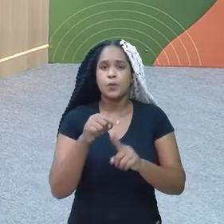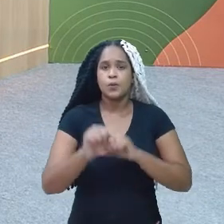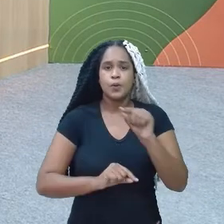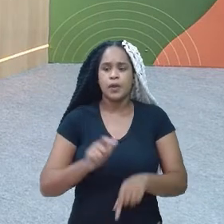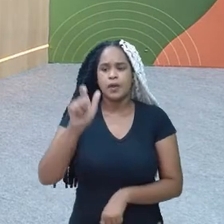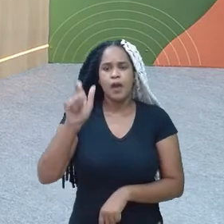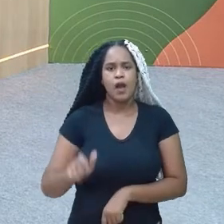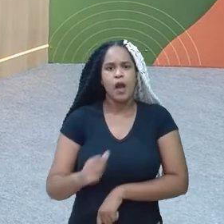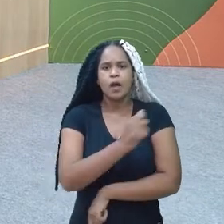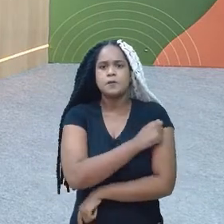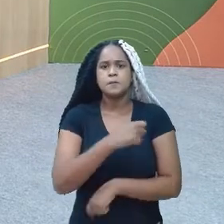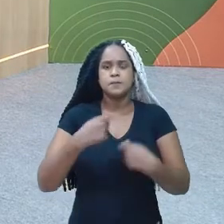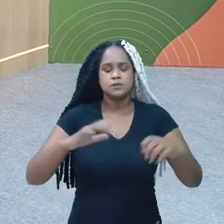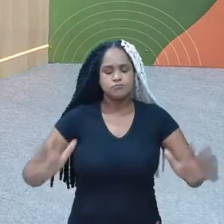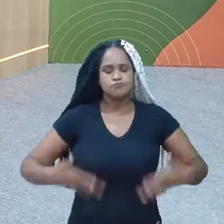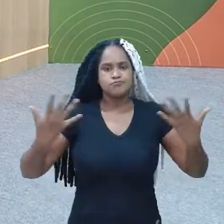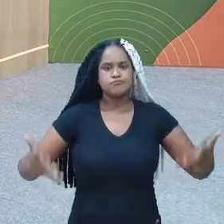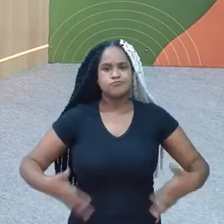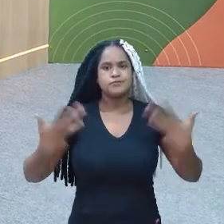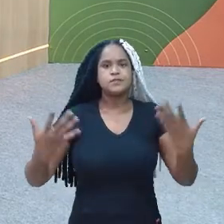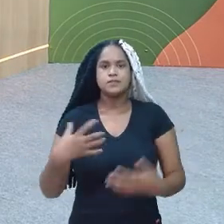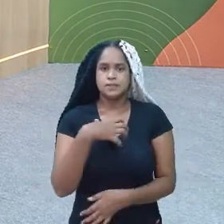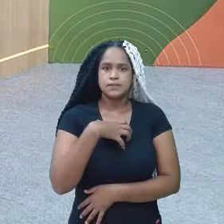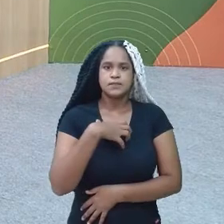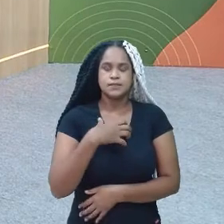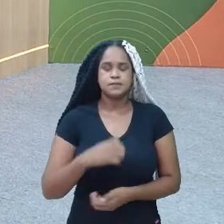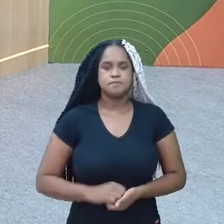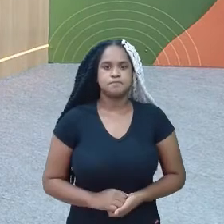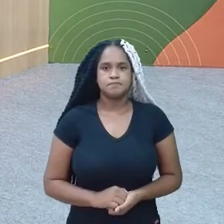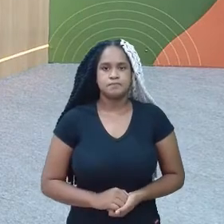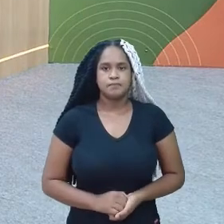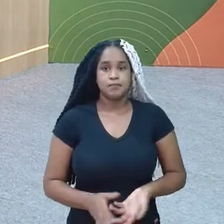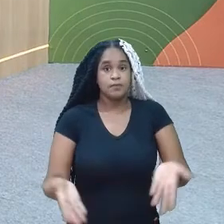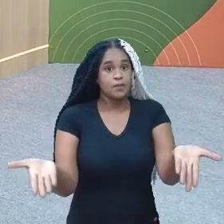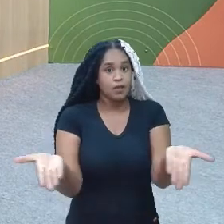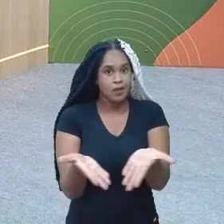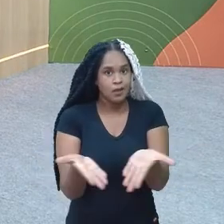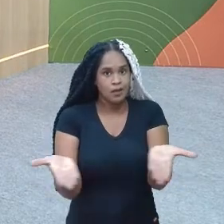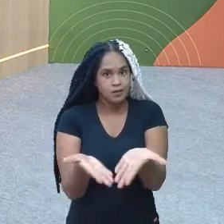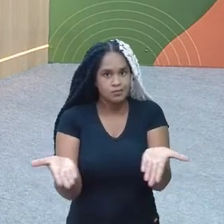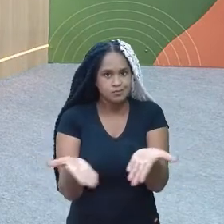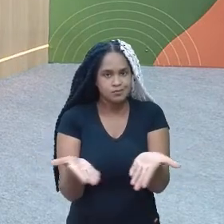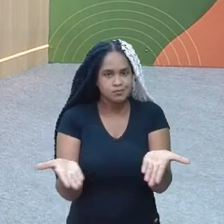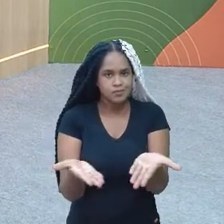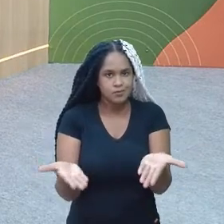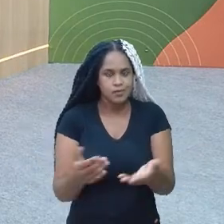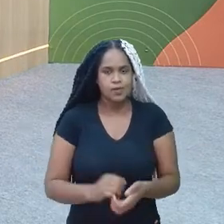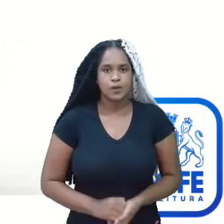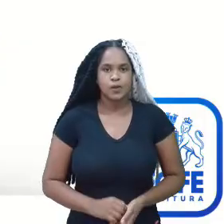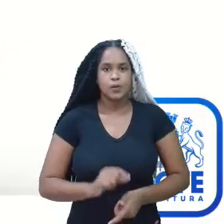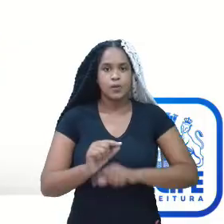motivado, tá? Mas vamos agora, neste momento, para o